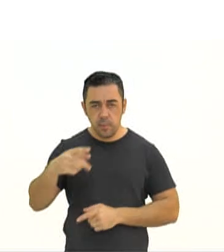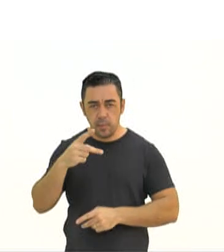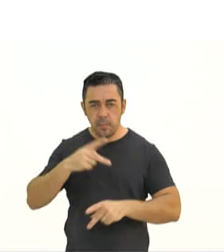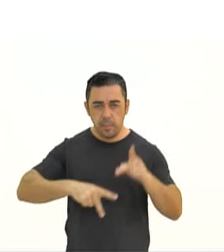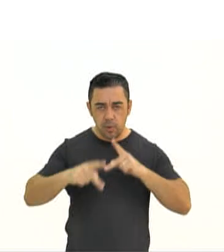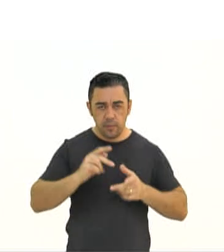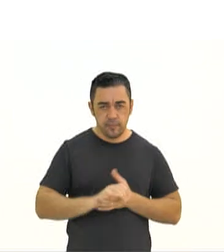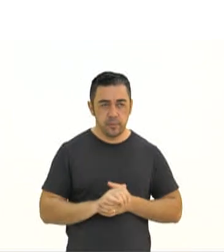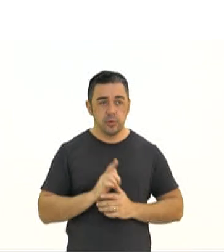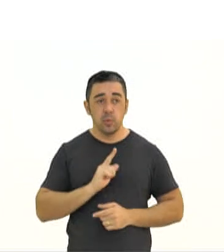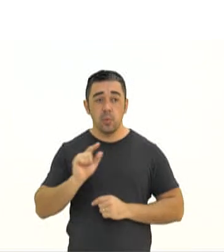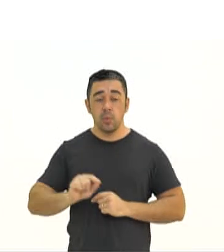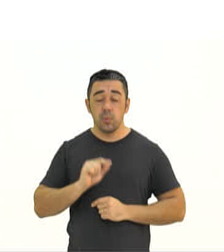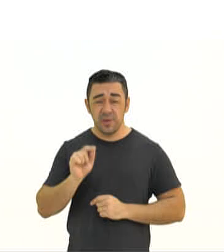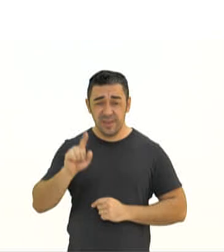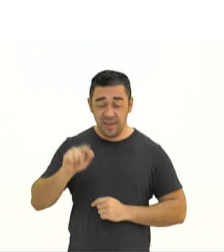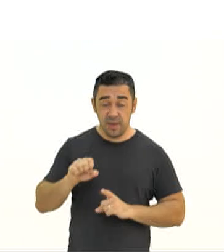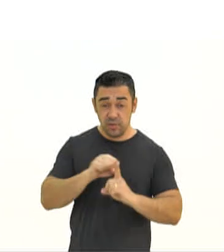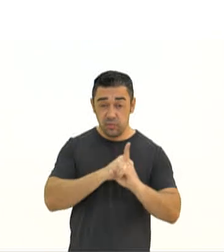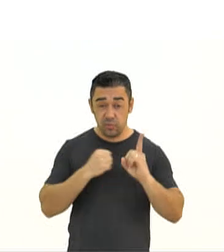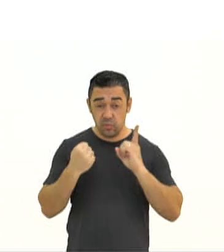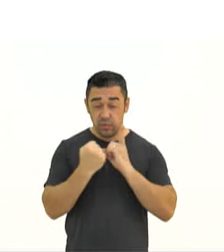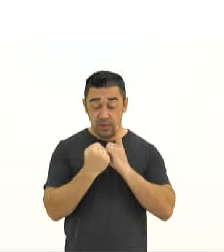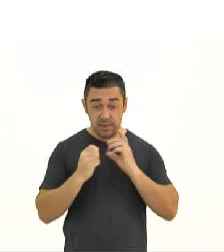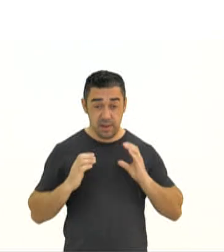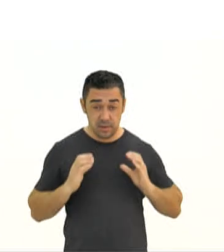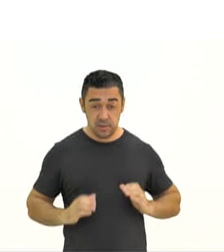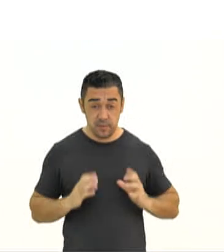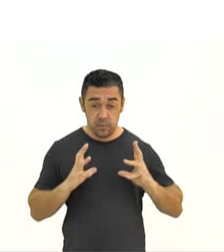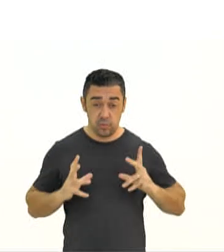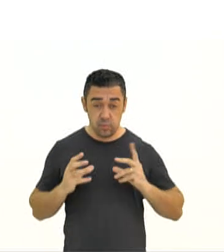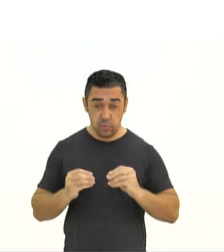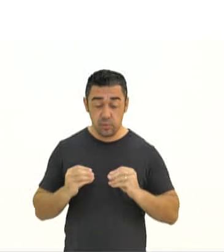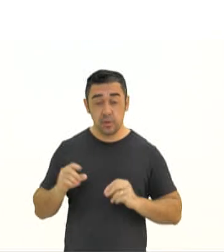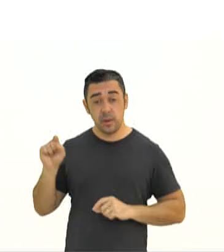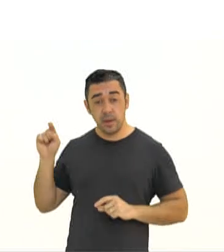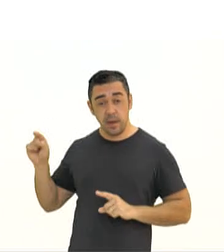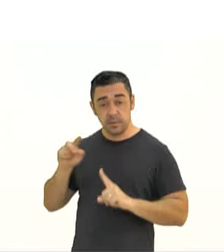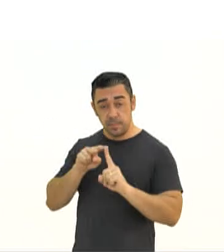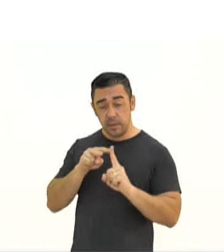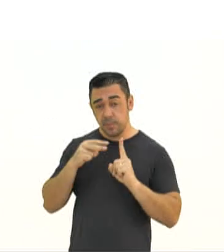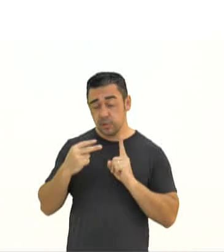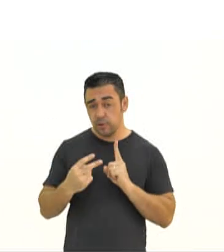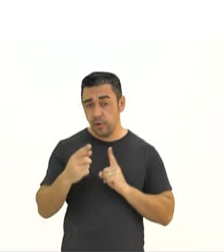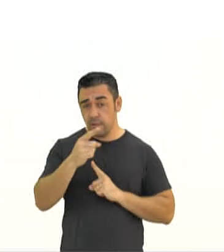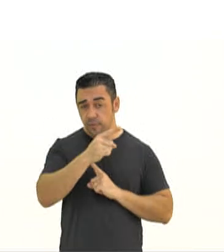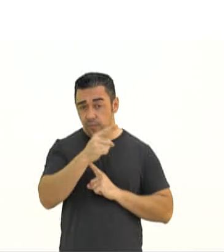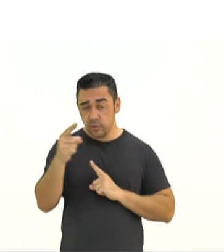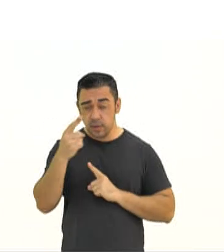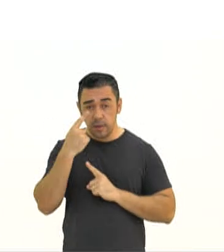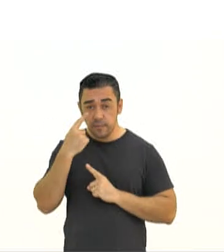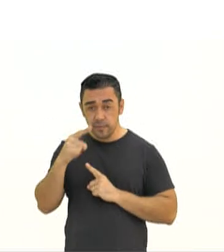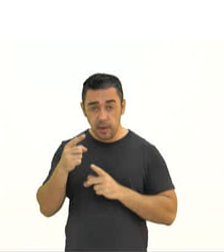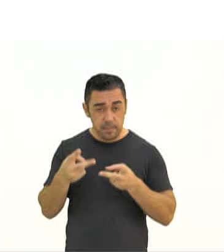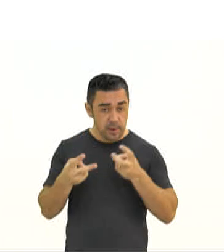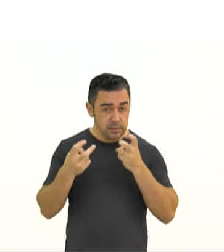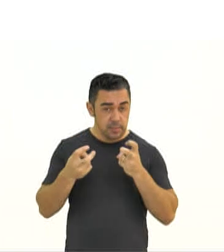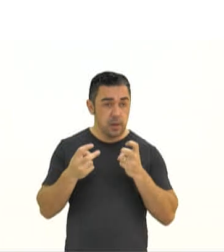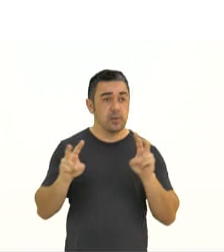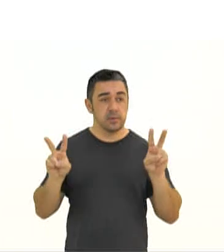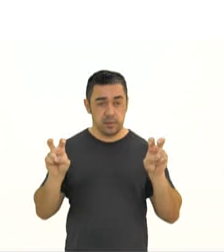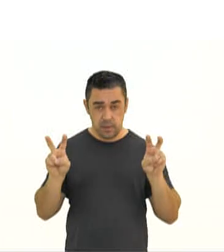Ambiental, envolvendo a sociedade civil. Dentro dessa perspectiva, o que vocês devem ver? Ver se os